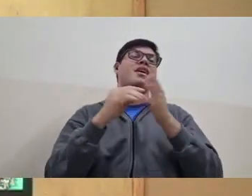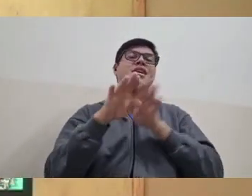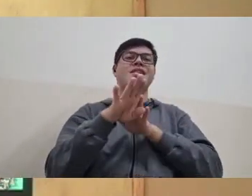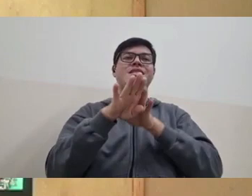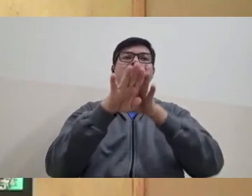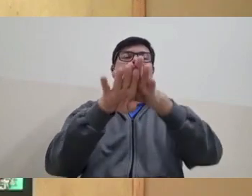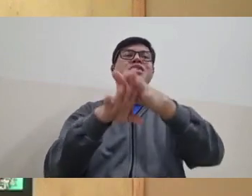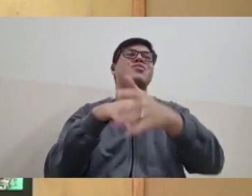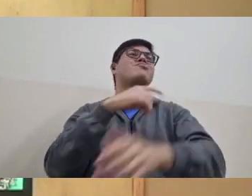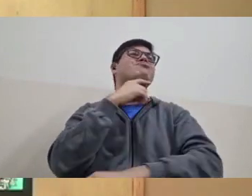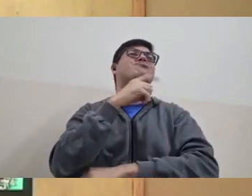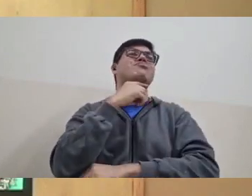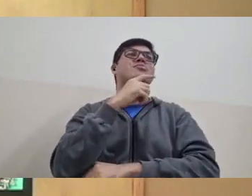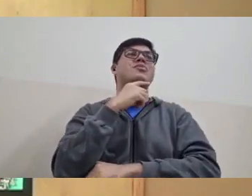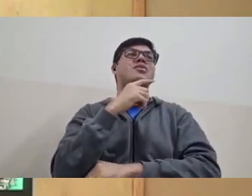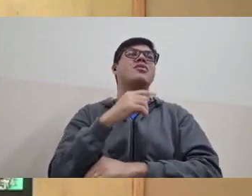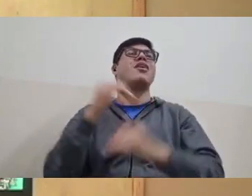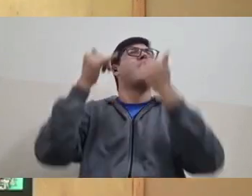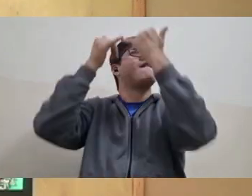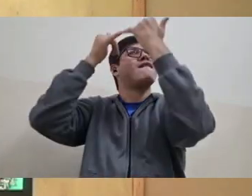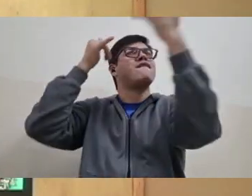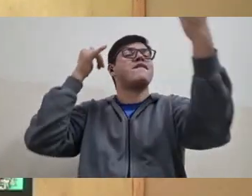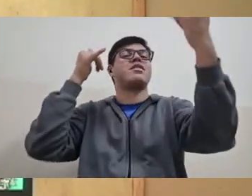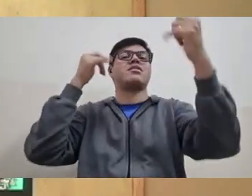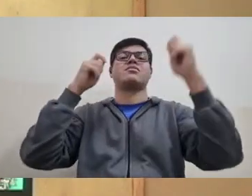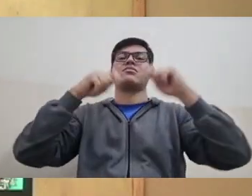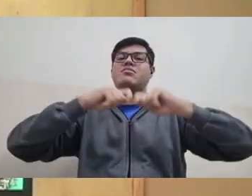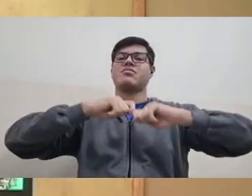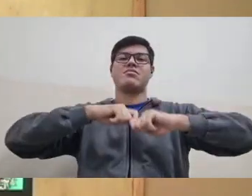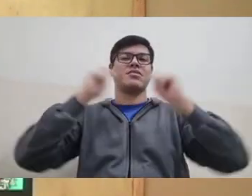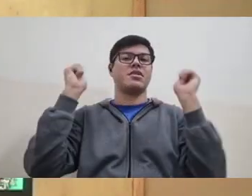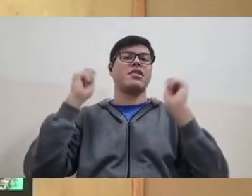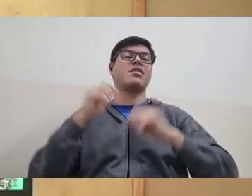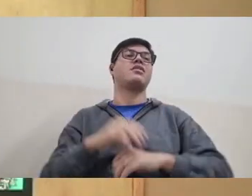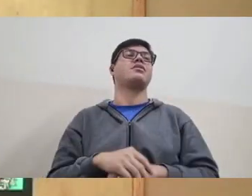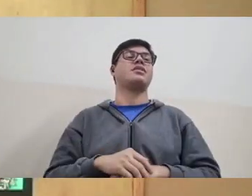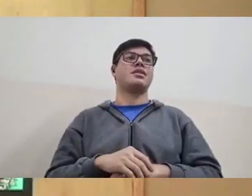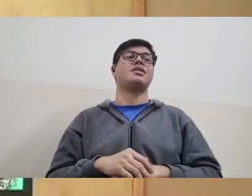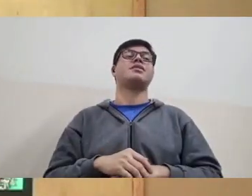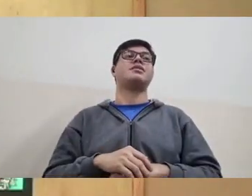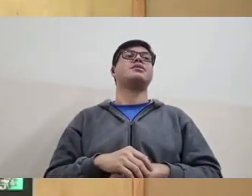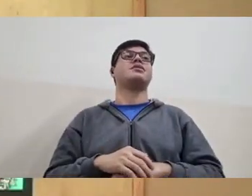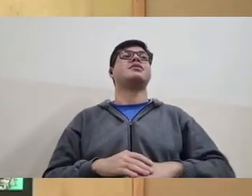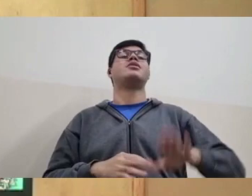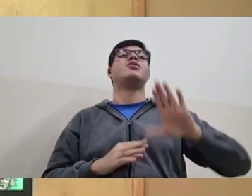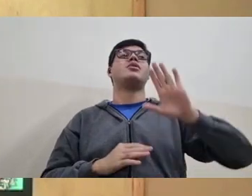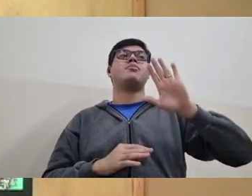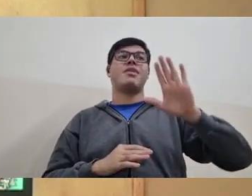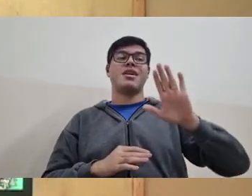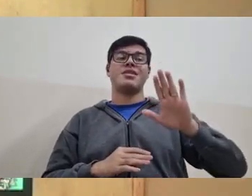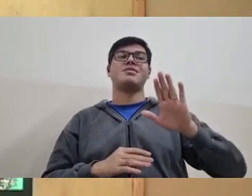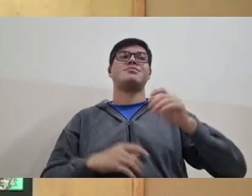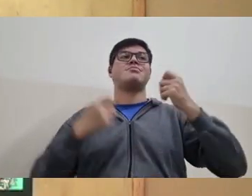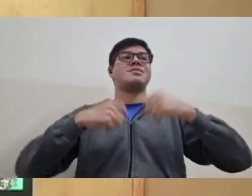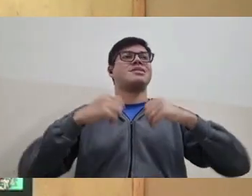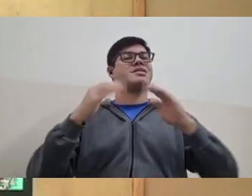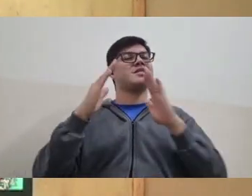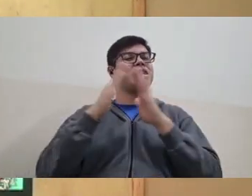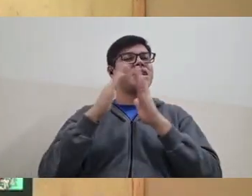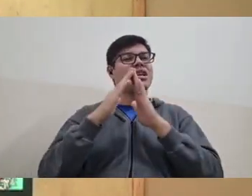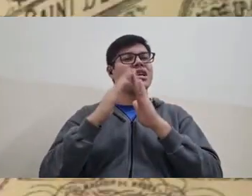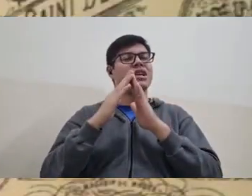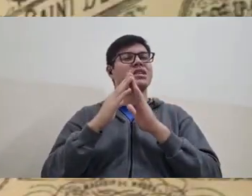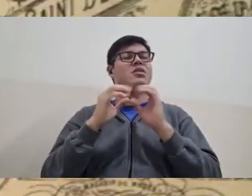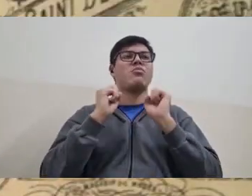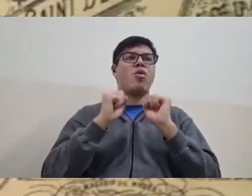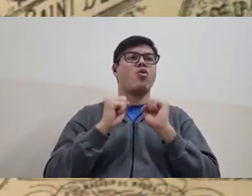comporta uma muda de grande porte, então ela tem que ter essa dimensão. Tem essa dimensão? Então você pode plantar um IP. Se não tiver essa dimensão, melhor